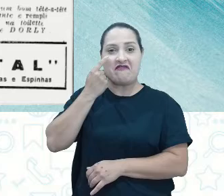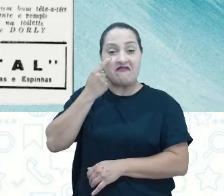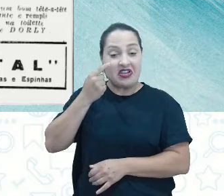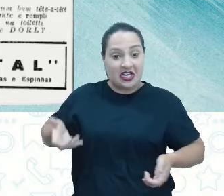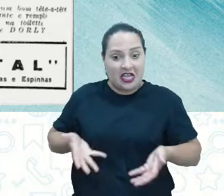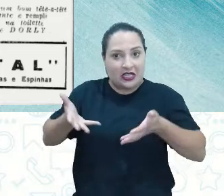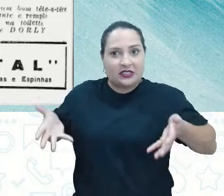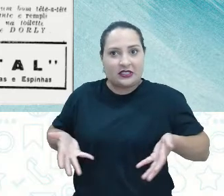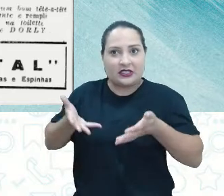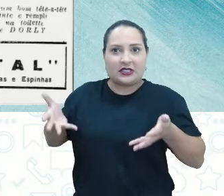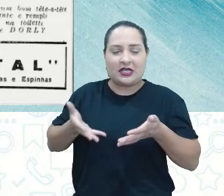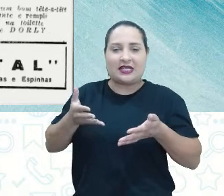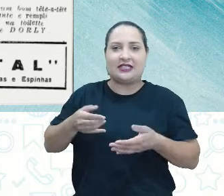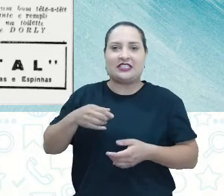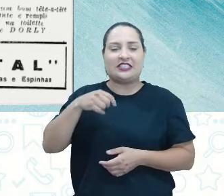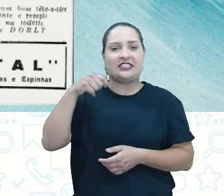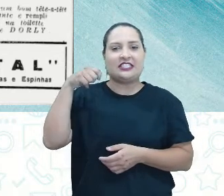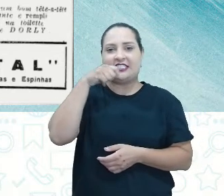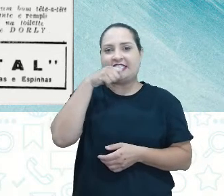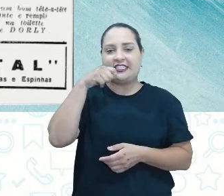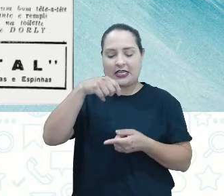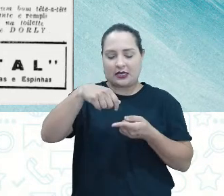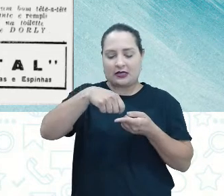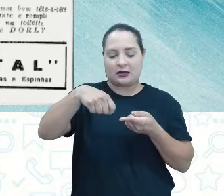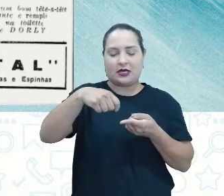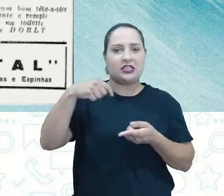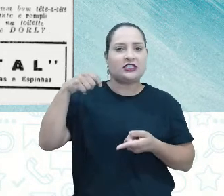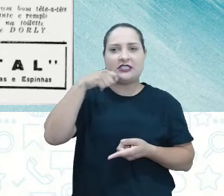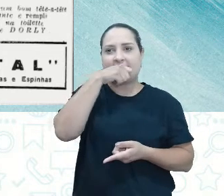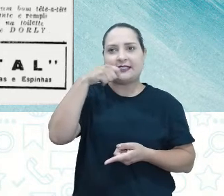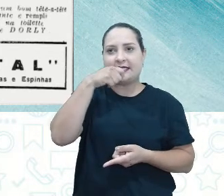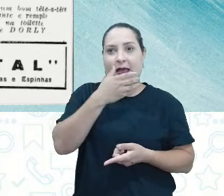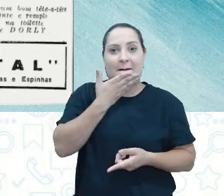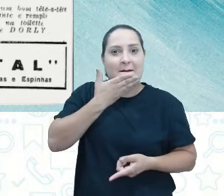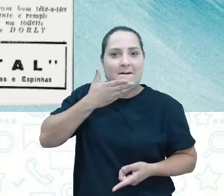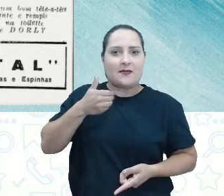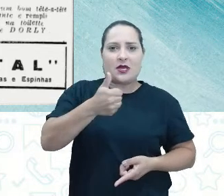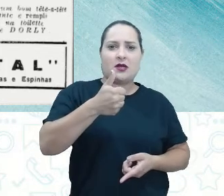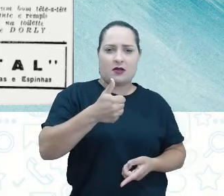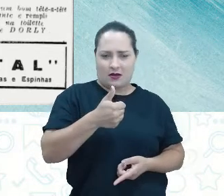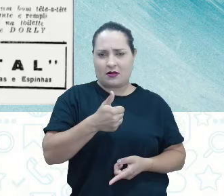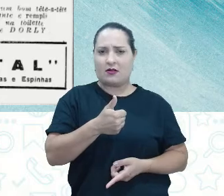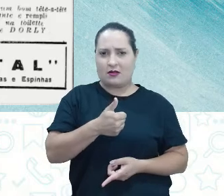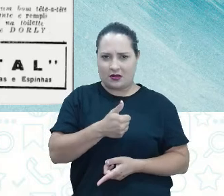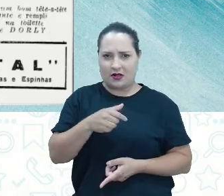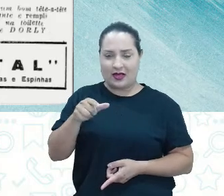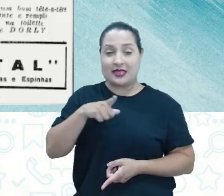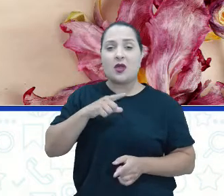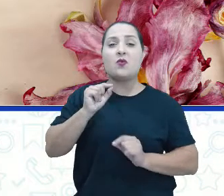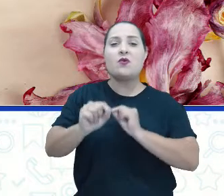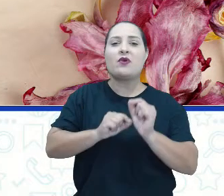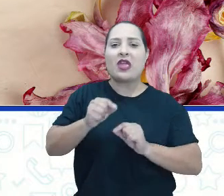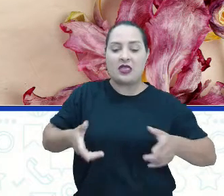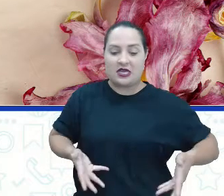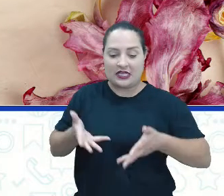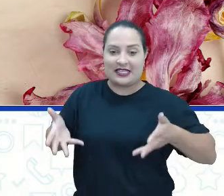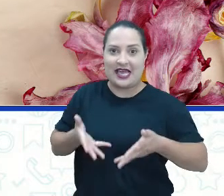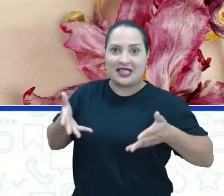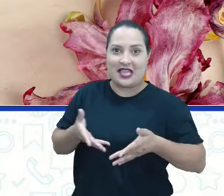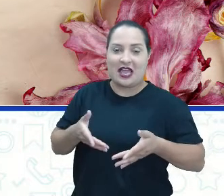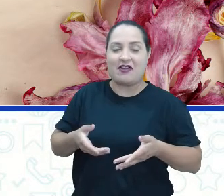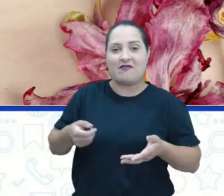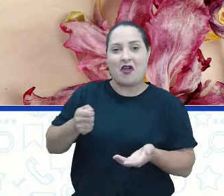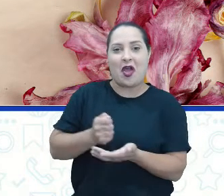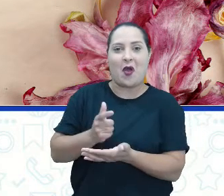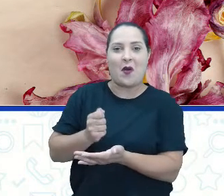melhor pasta de dentes. Então, veja só, aqui a gente tem o quê? Uma incitação à compra, né? Um outro